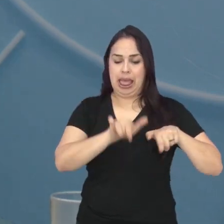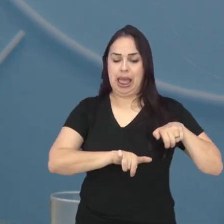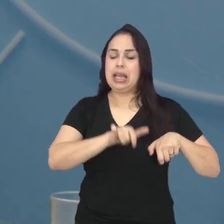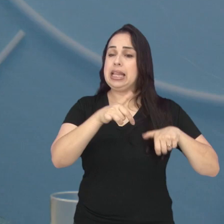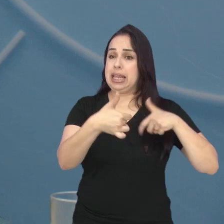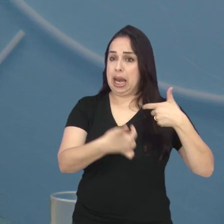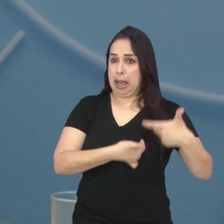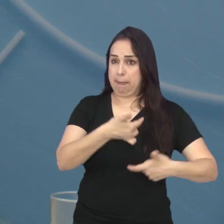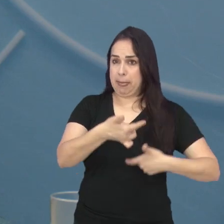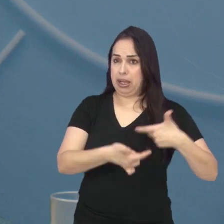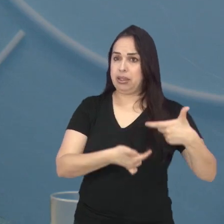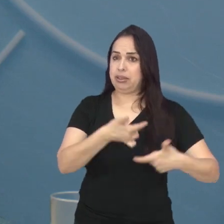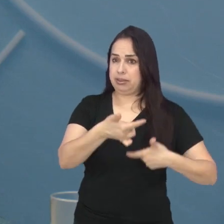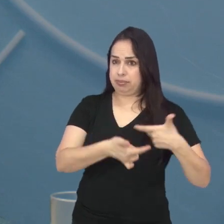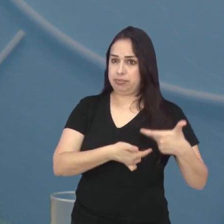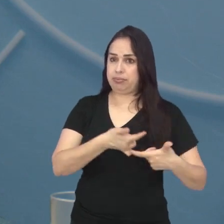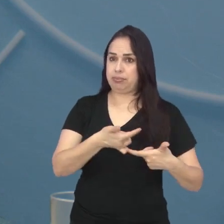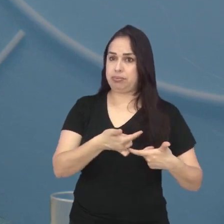mas teria uma